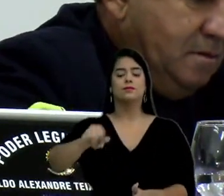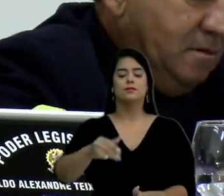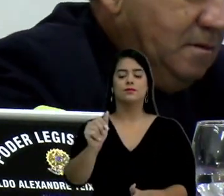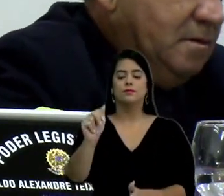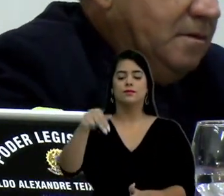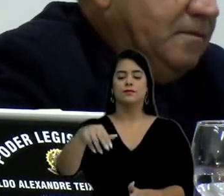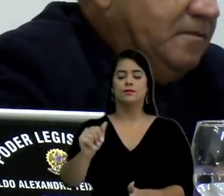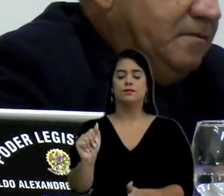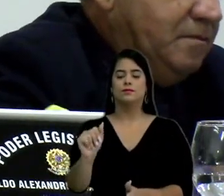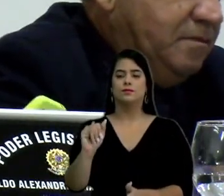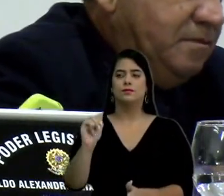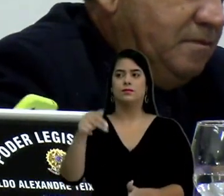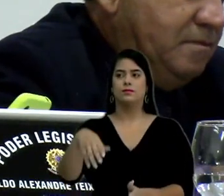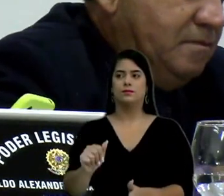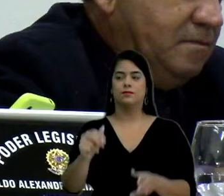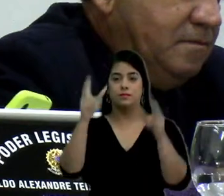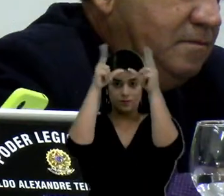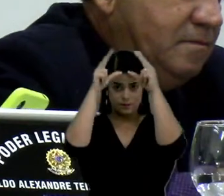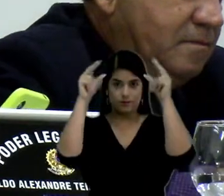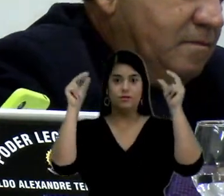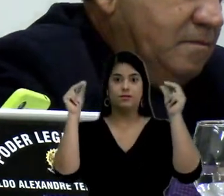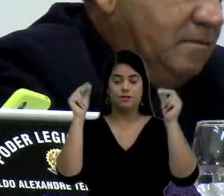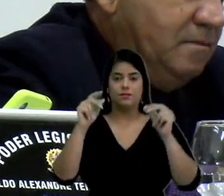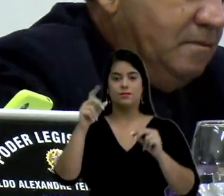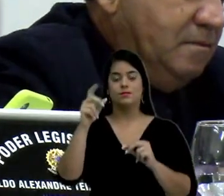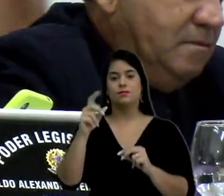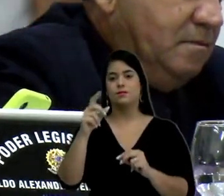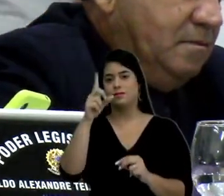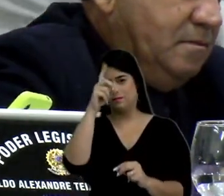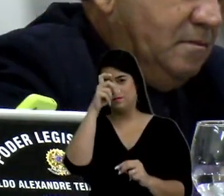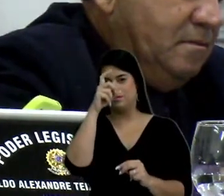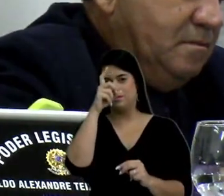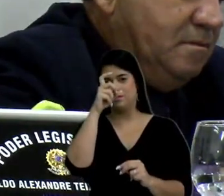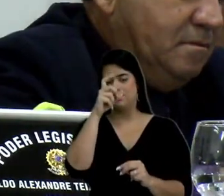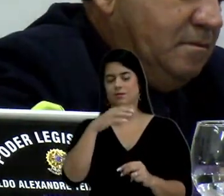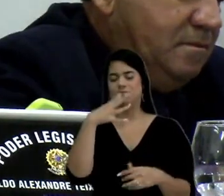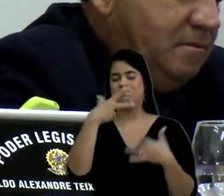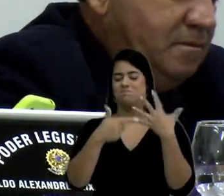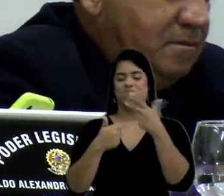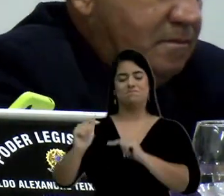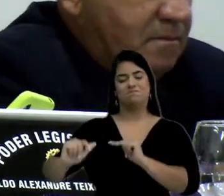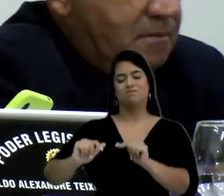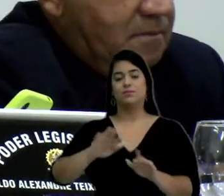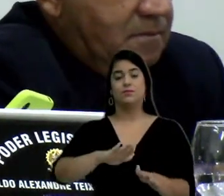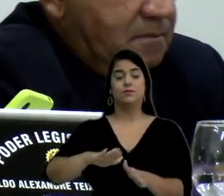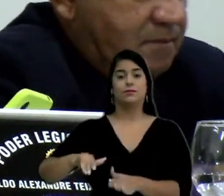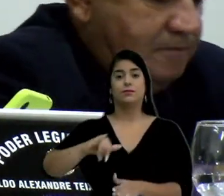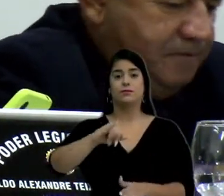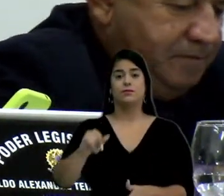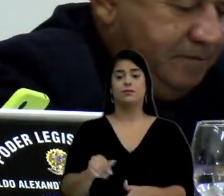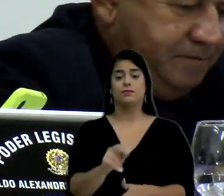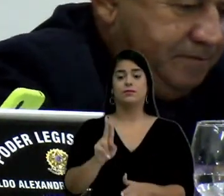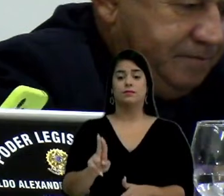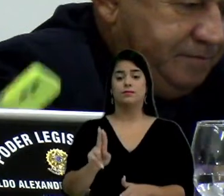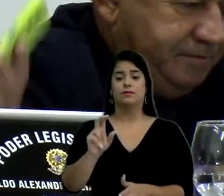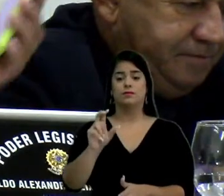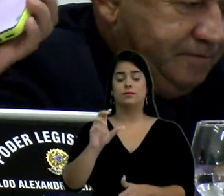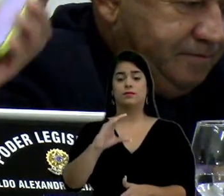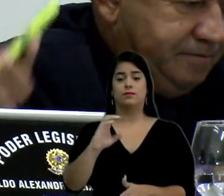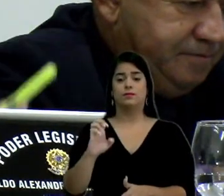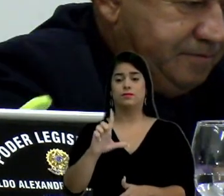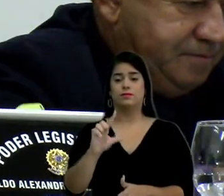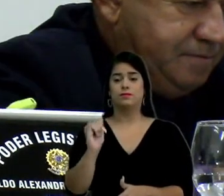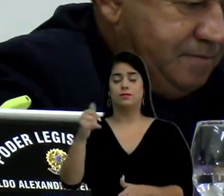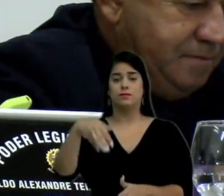Fernandes pelo seu belíssimo trabalho você o povo e Nossa amiga jelina que ela trabalha aqui